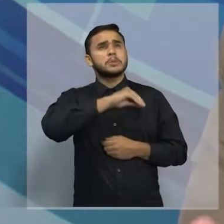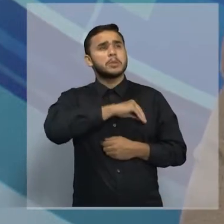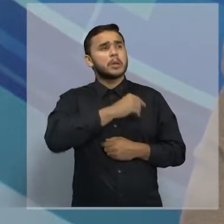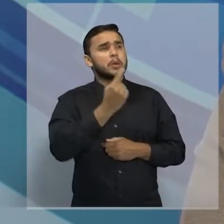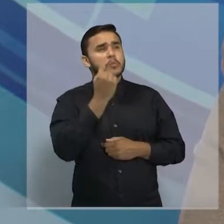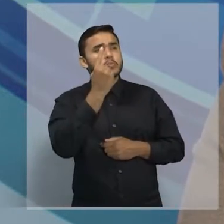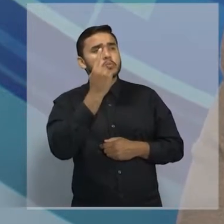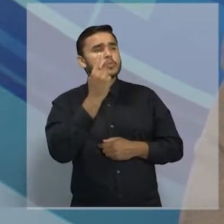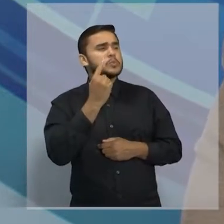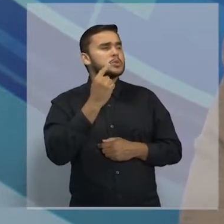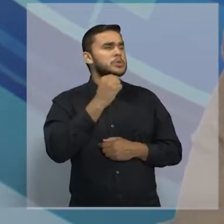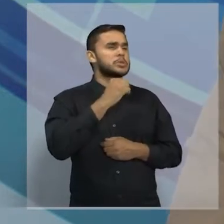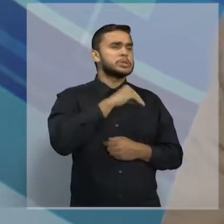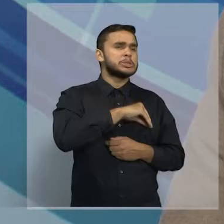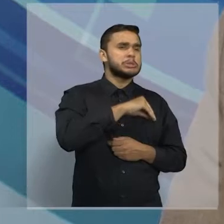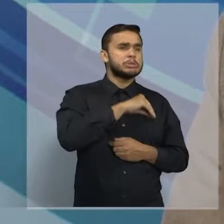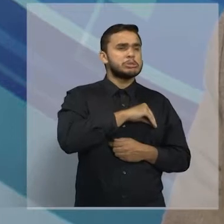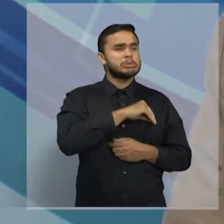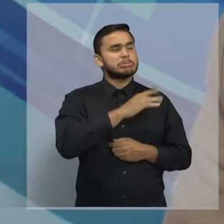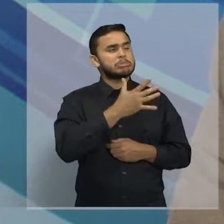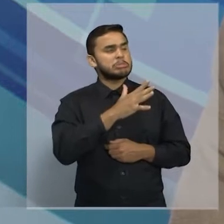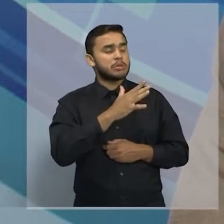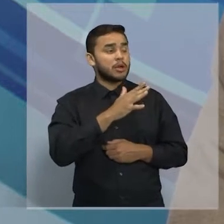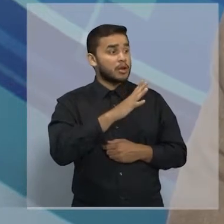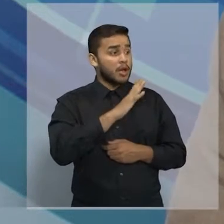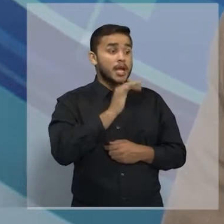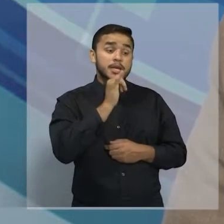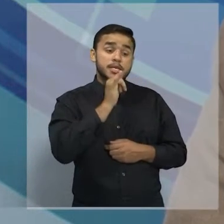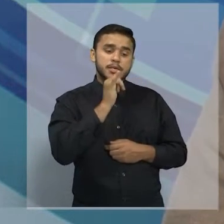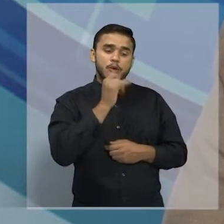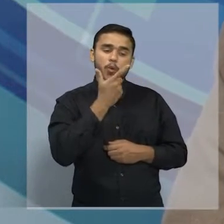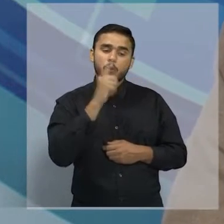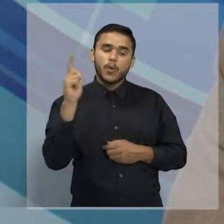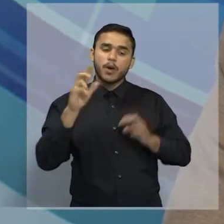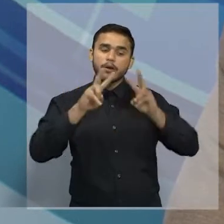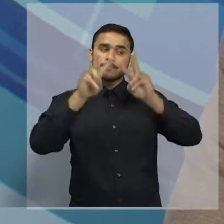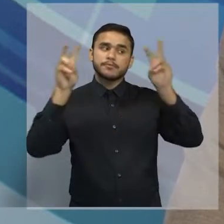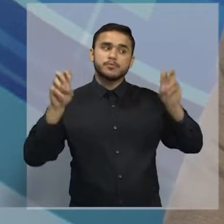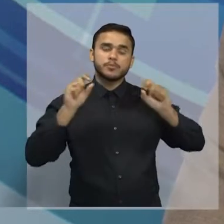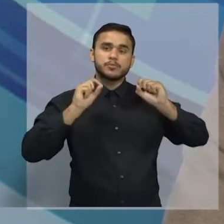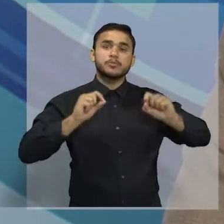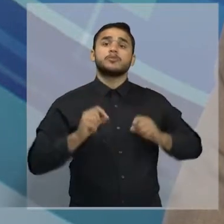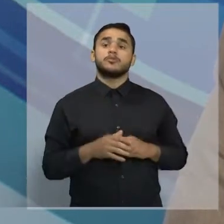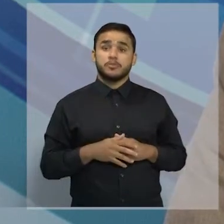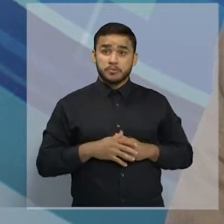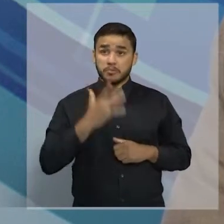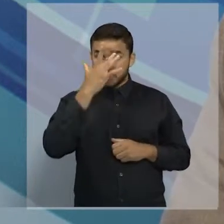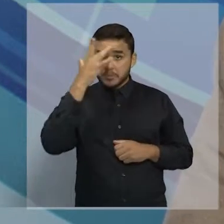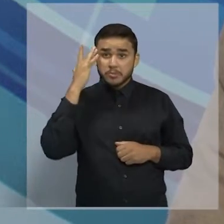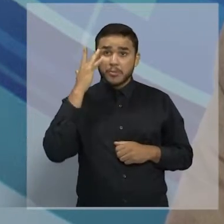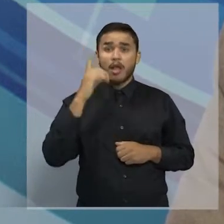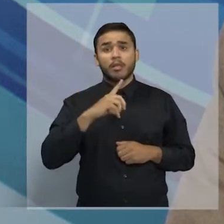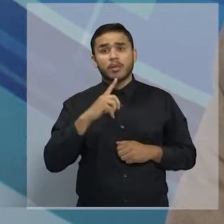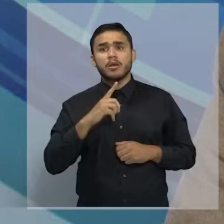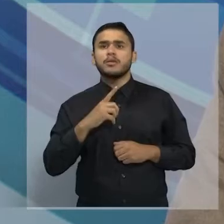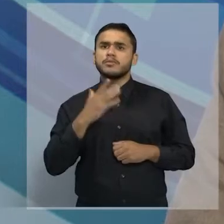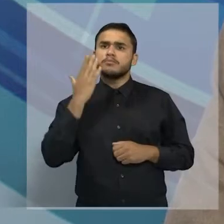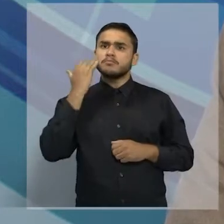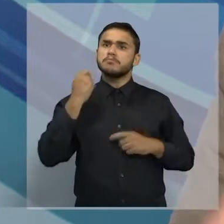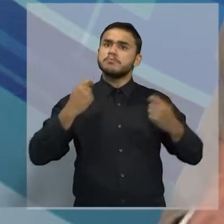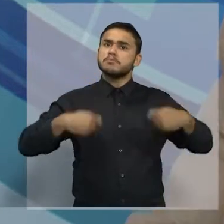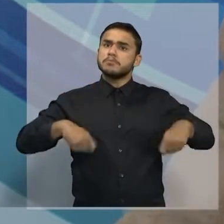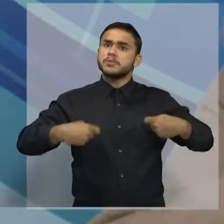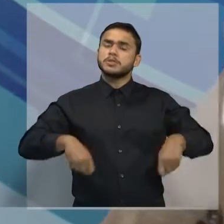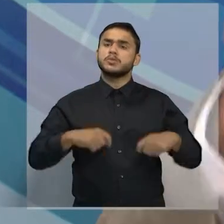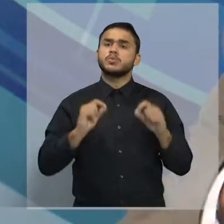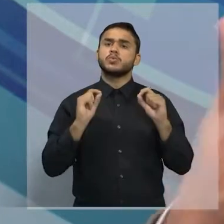que não conseguiram contribuir, mas a outra questão é que as pessoas de alguma forma precisam